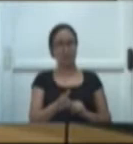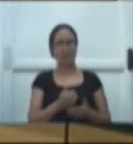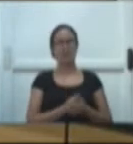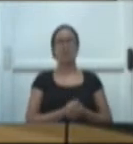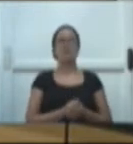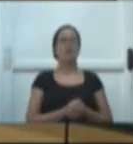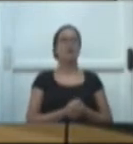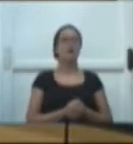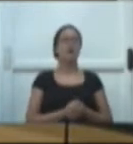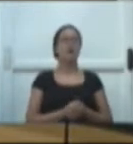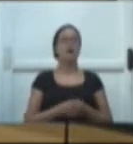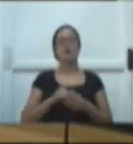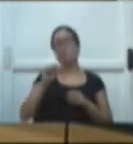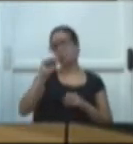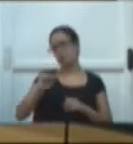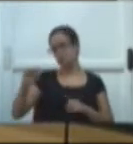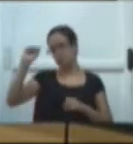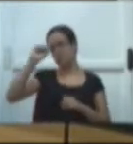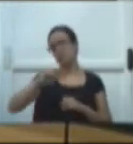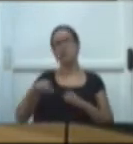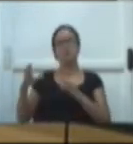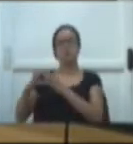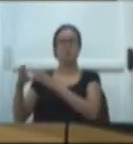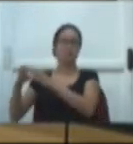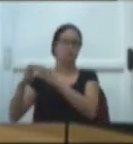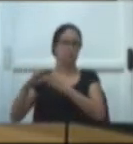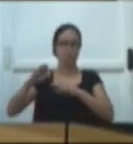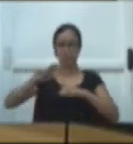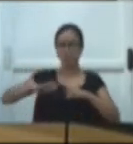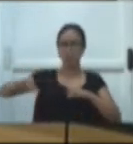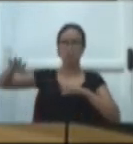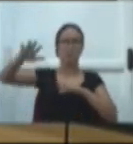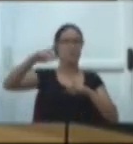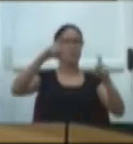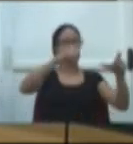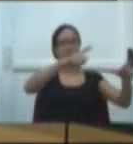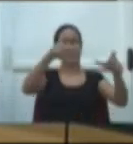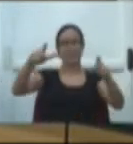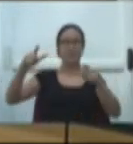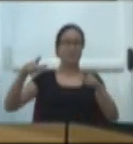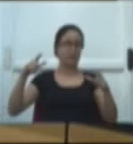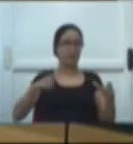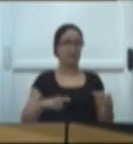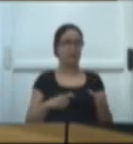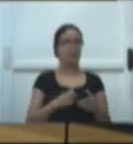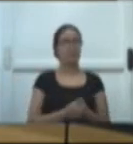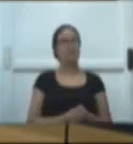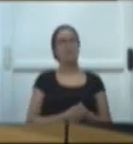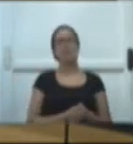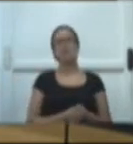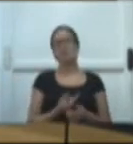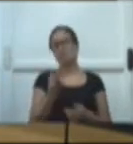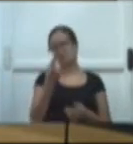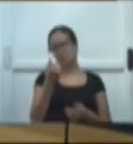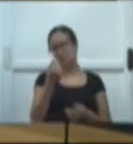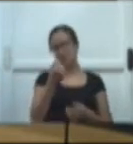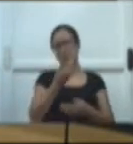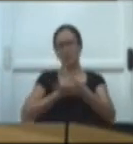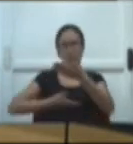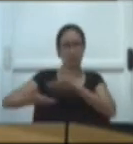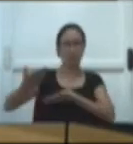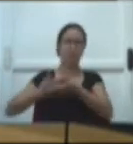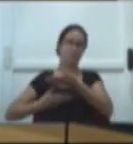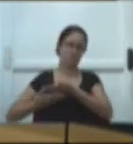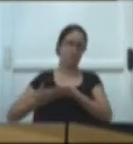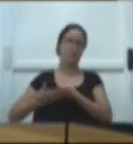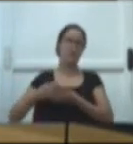horário, com associações de moradores, entidades e líderes do orçamento participativo, que